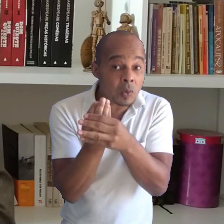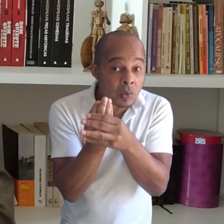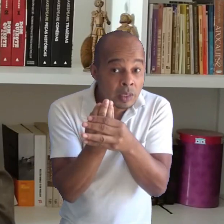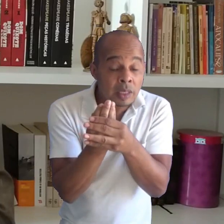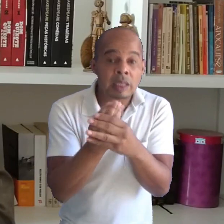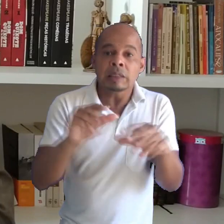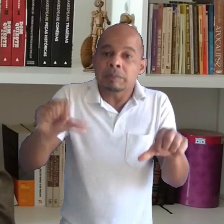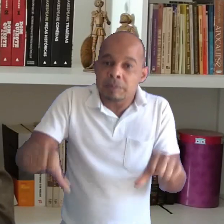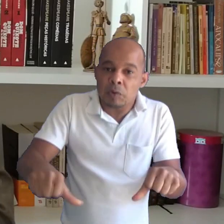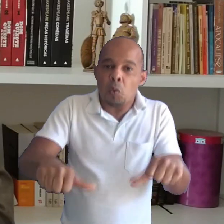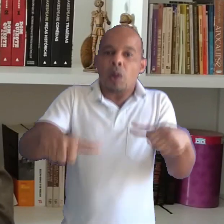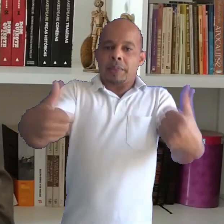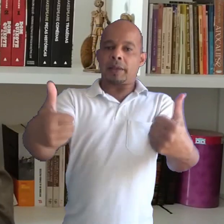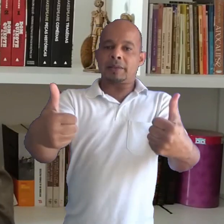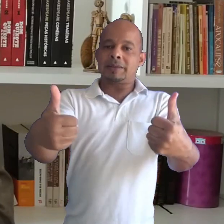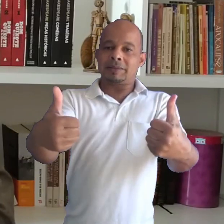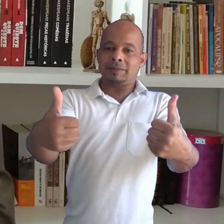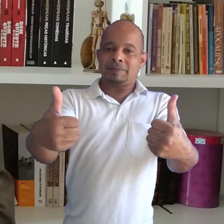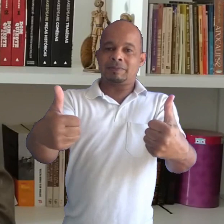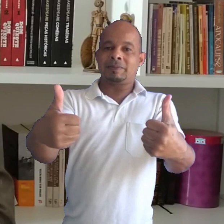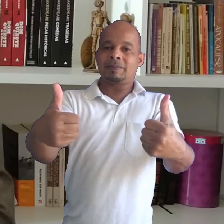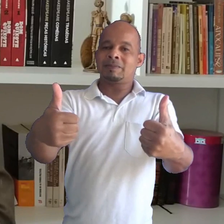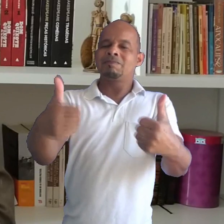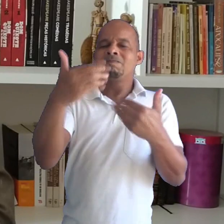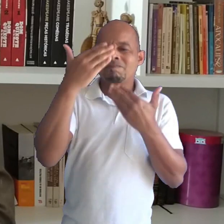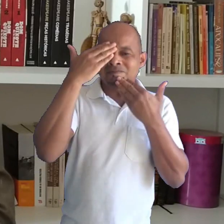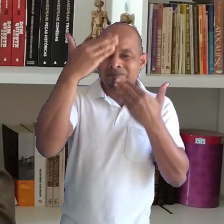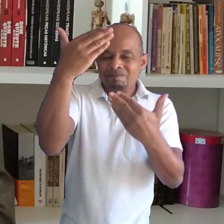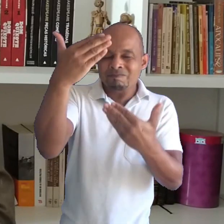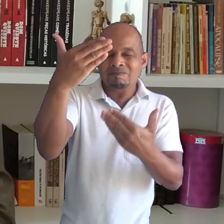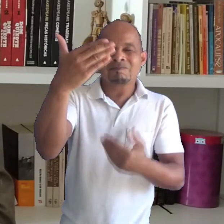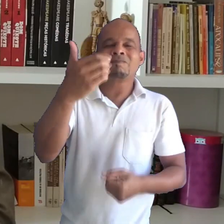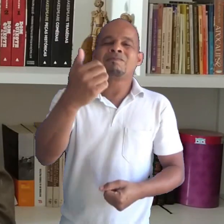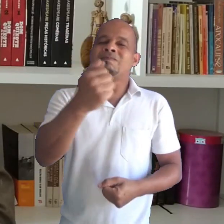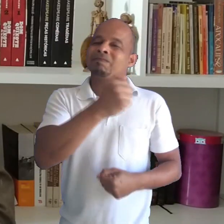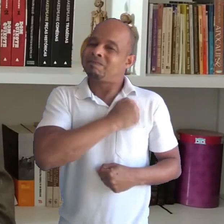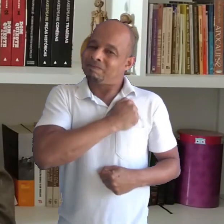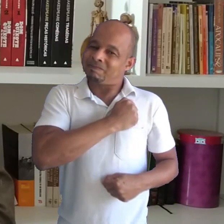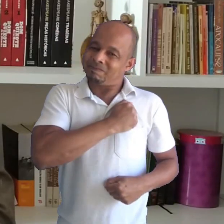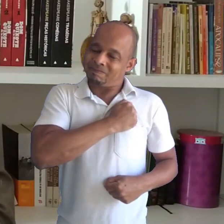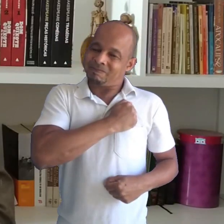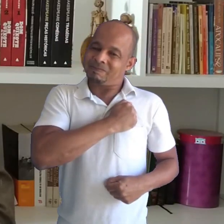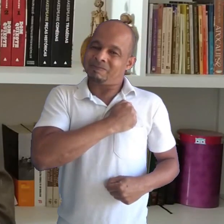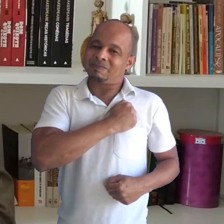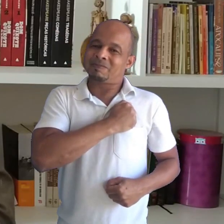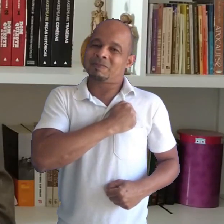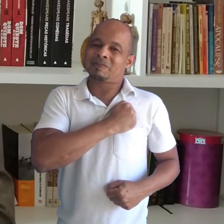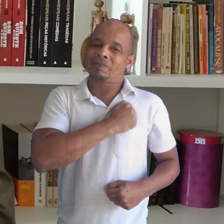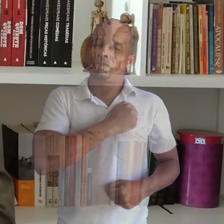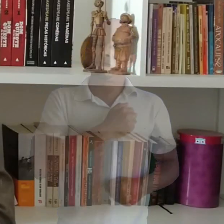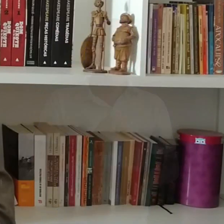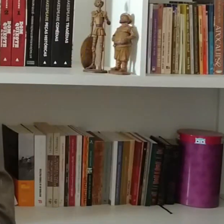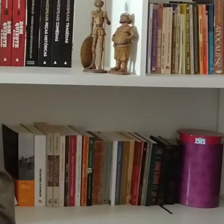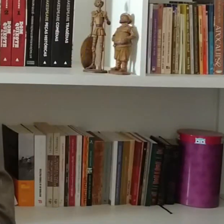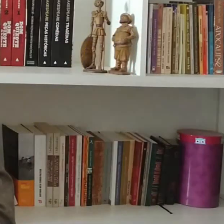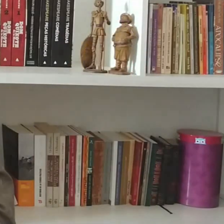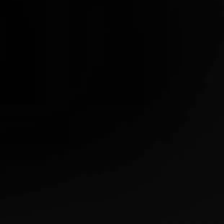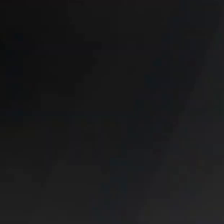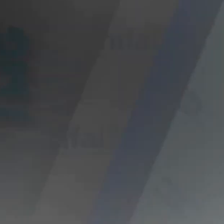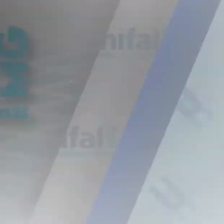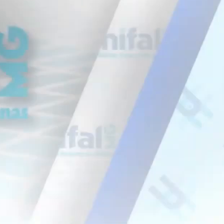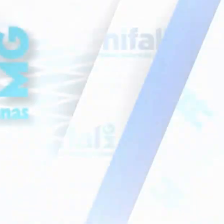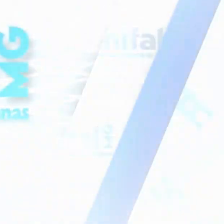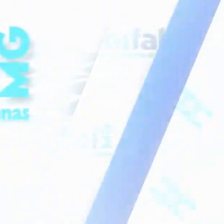vez mais uma universidade de qualidade e inclusiva. Um grande abraço a todos e o nosso muito obrigado mais uma vez.